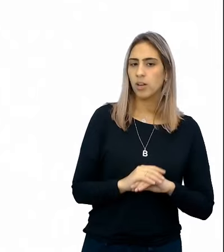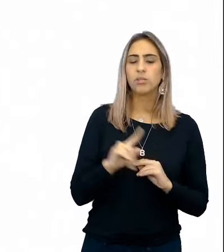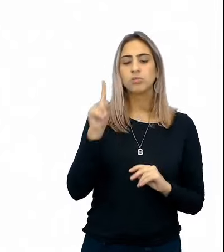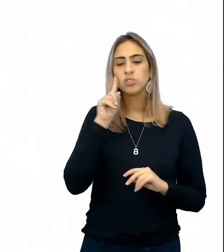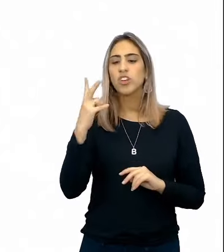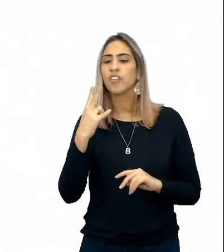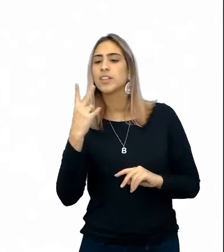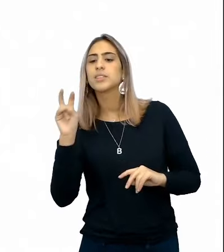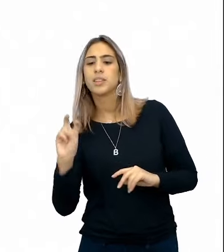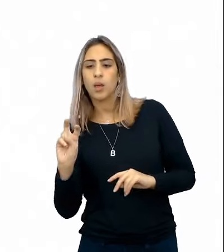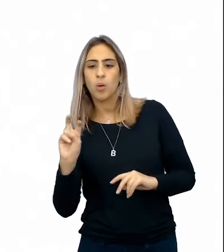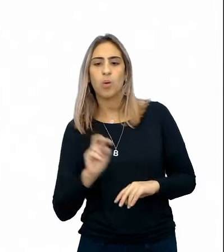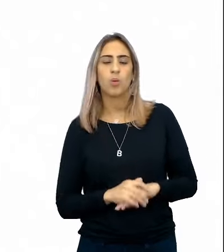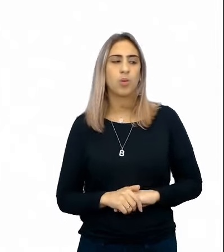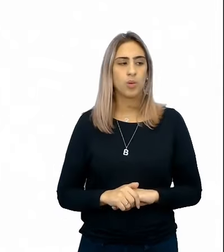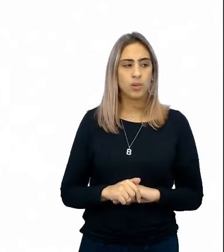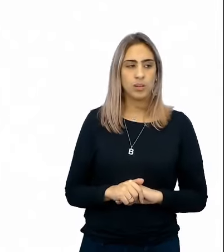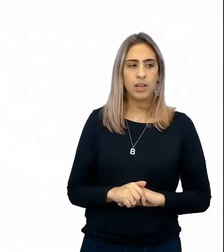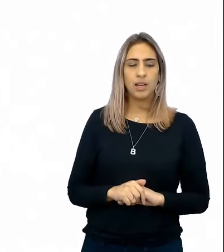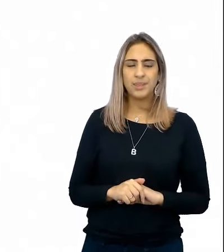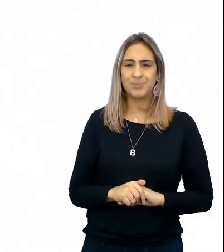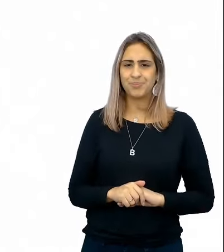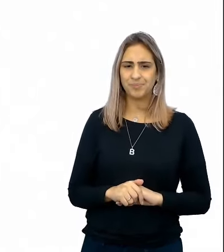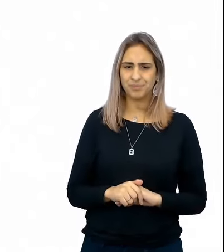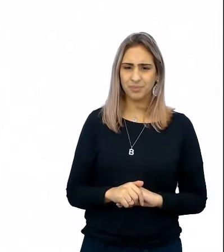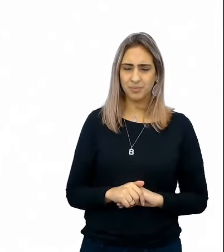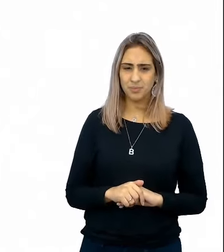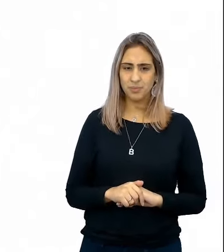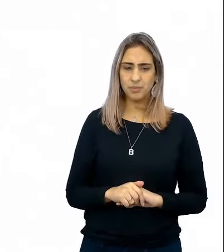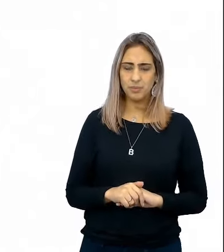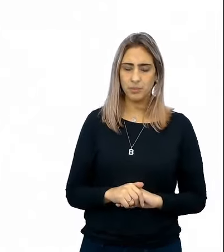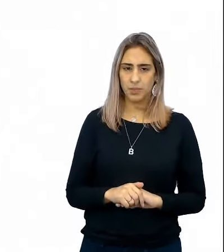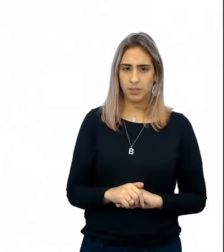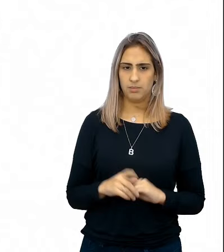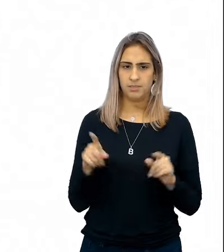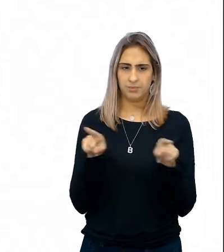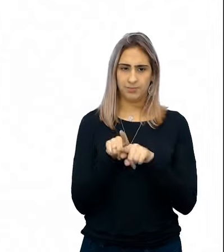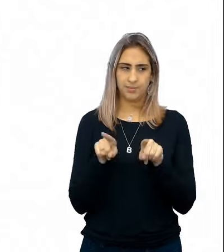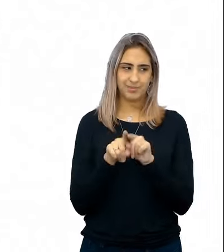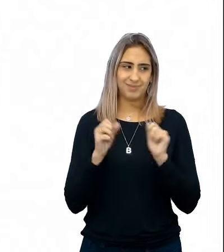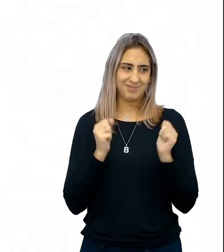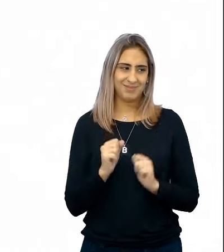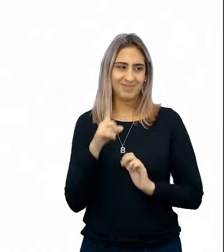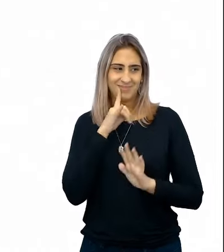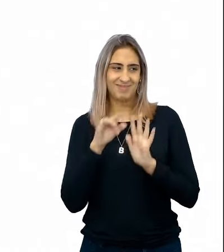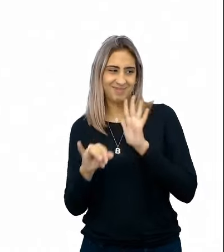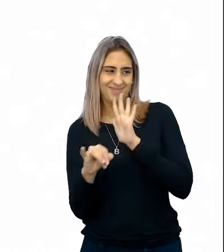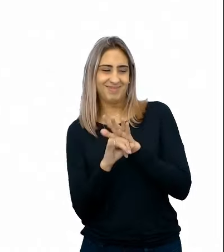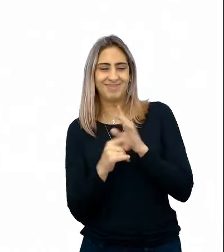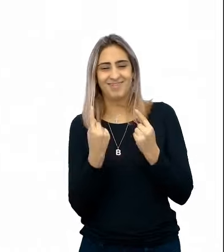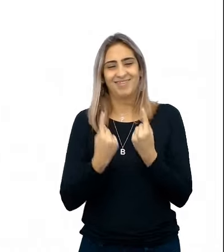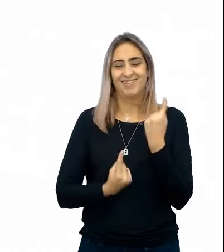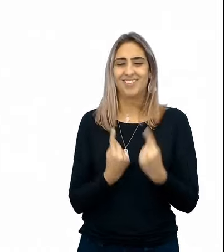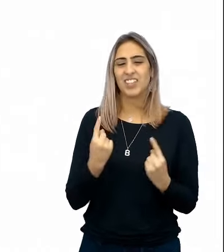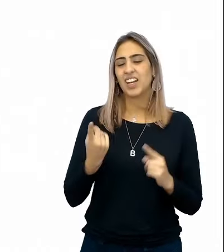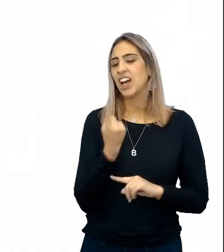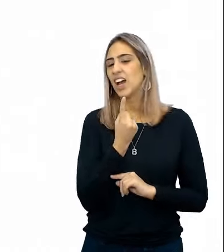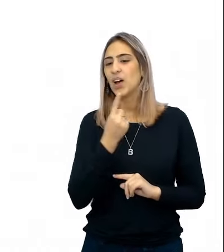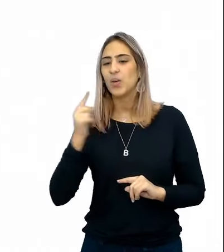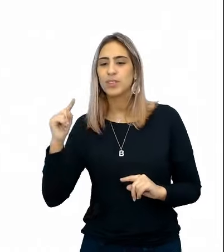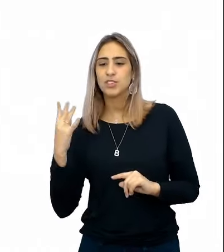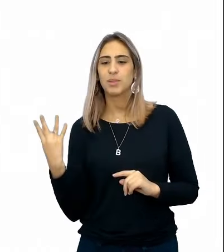dia 25, quinta-feira. Mas também podem identificar qual foi a